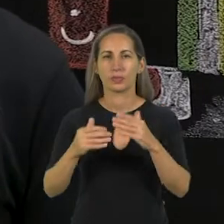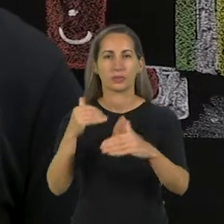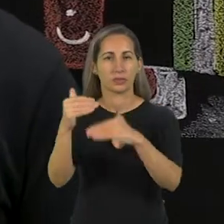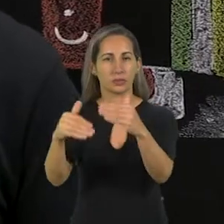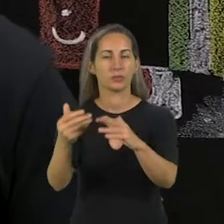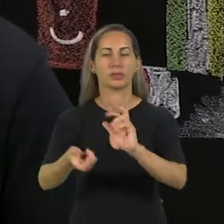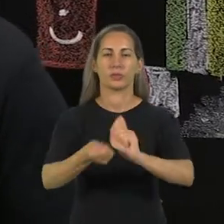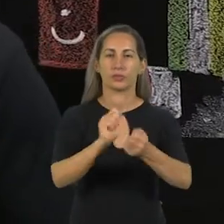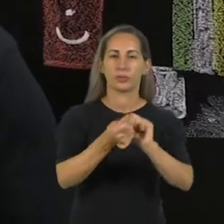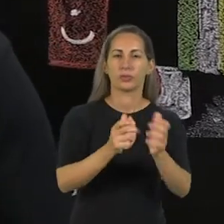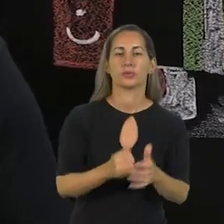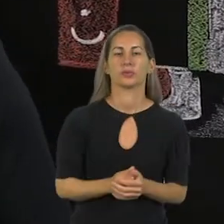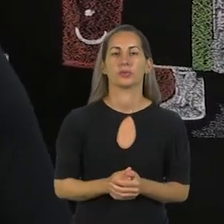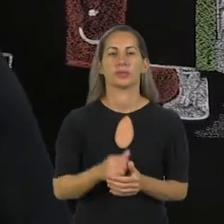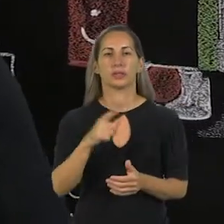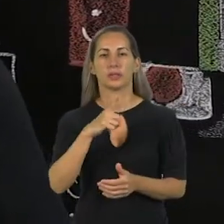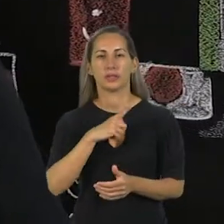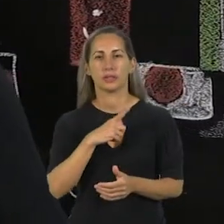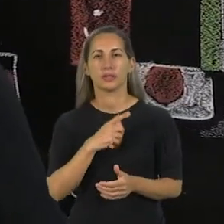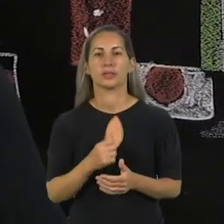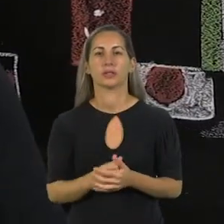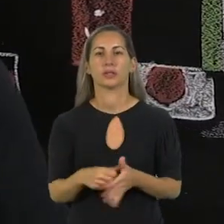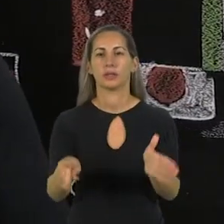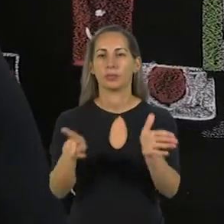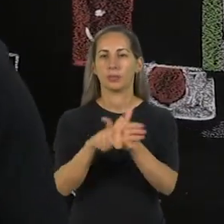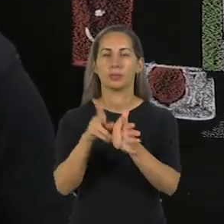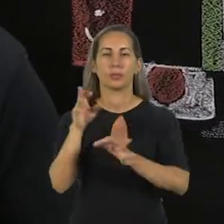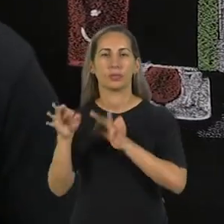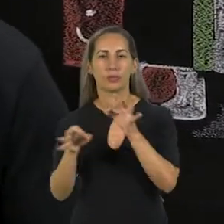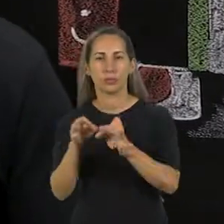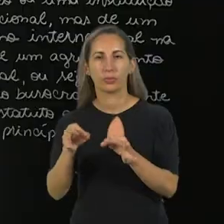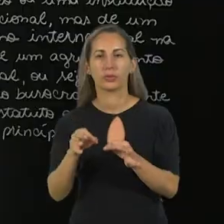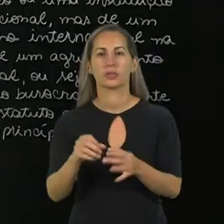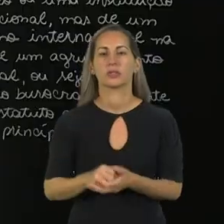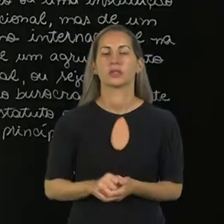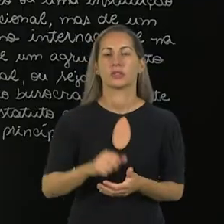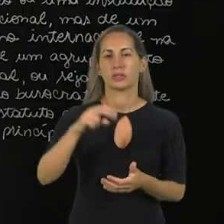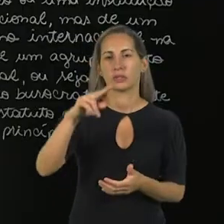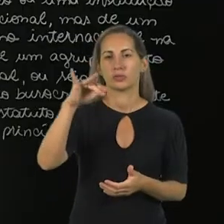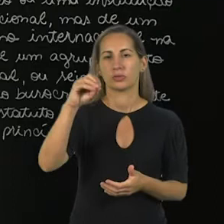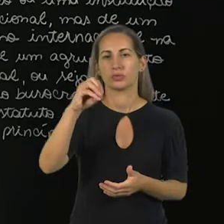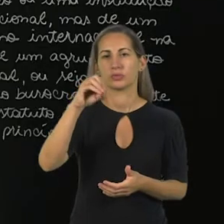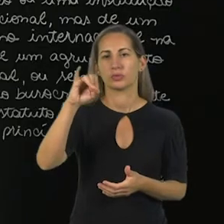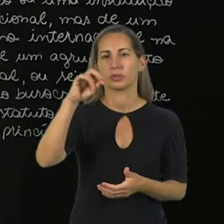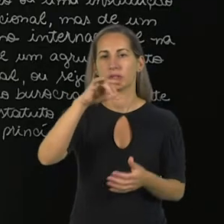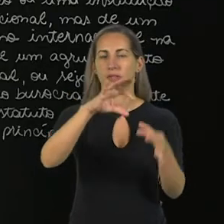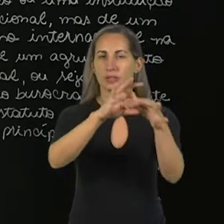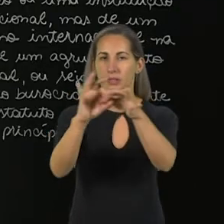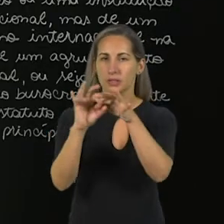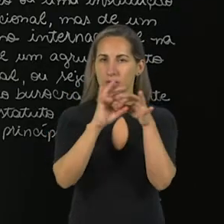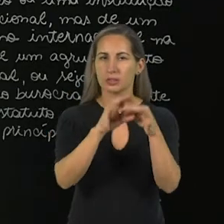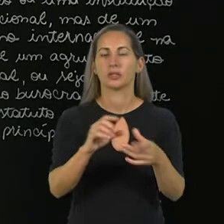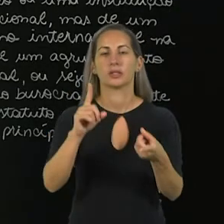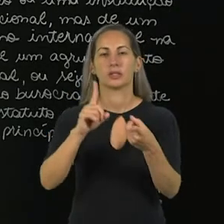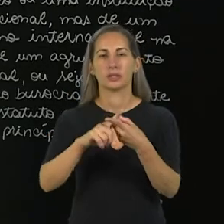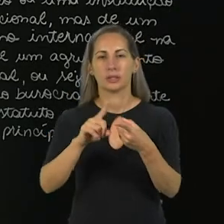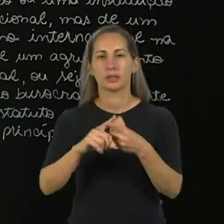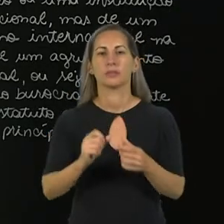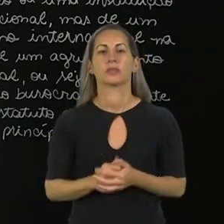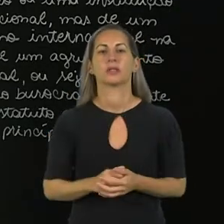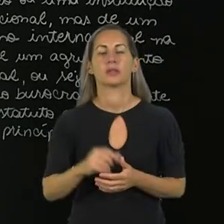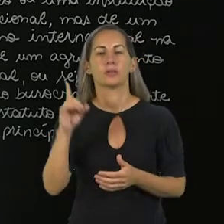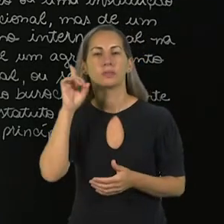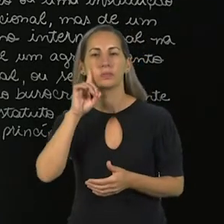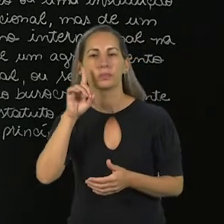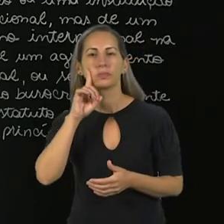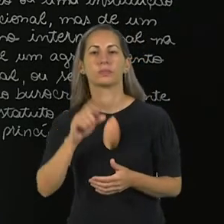Desenvolvimento Econômico, vamos ter a própria Organização das Nações Unidas, vamos ter também a Organização dos Estados